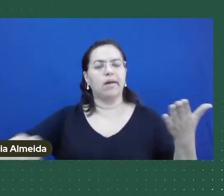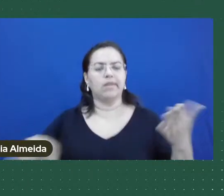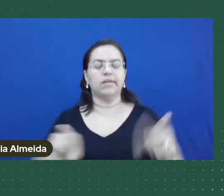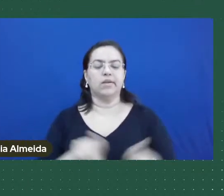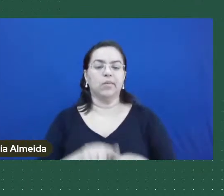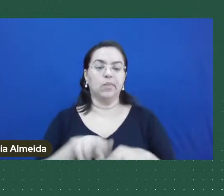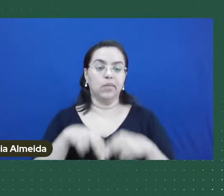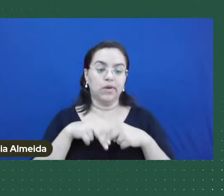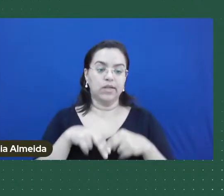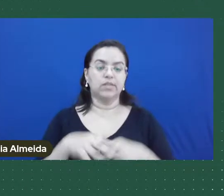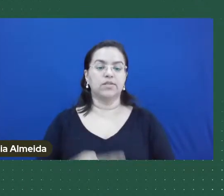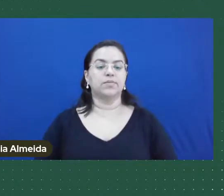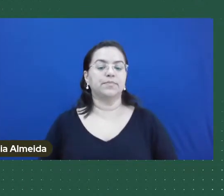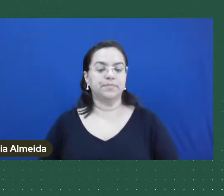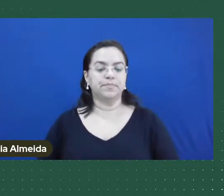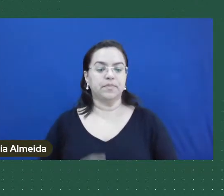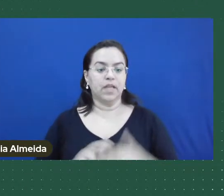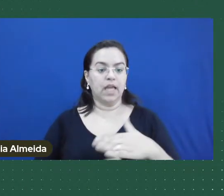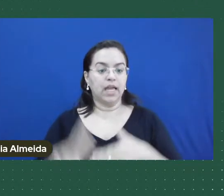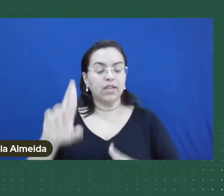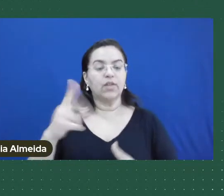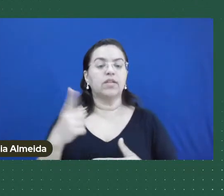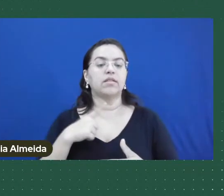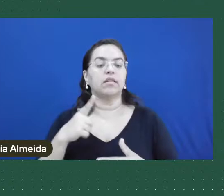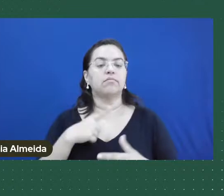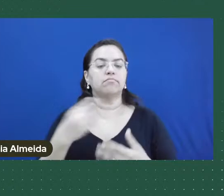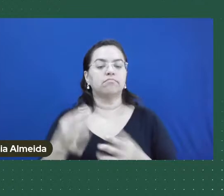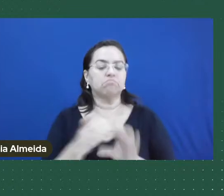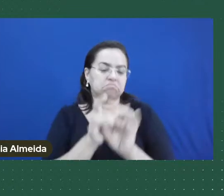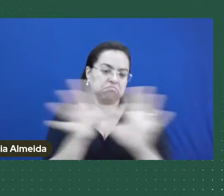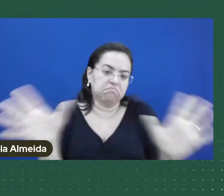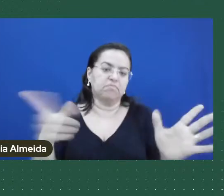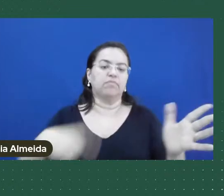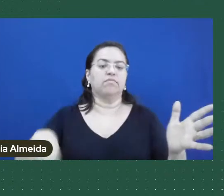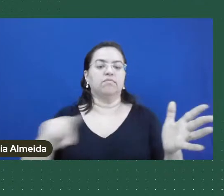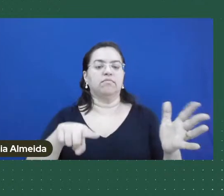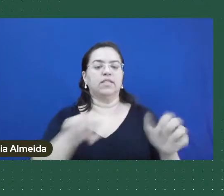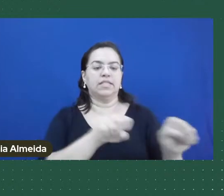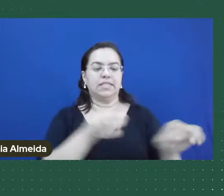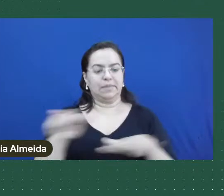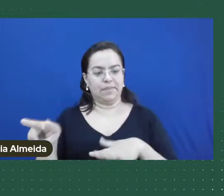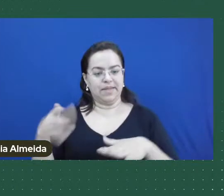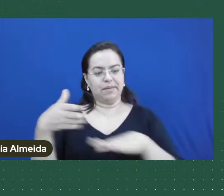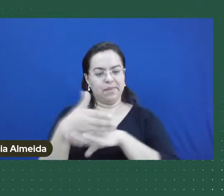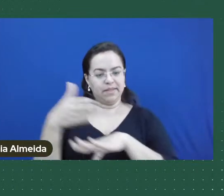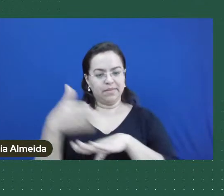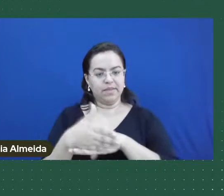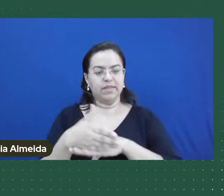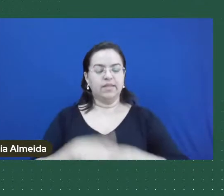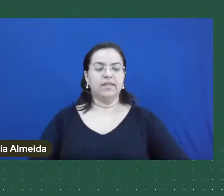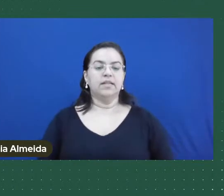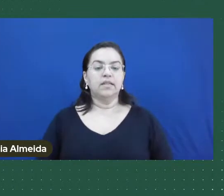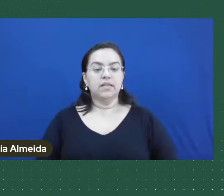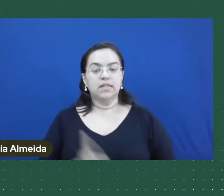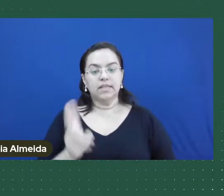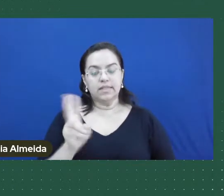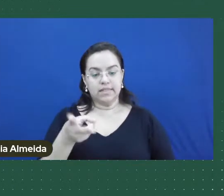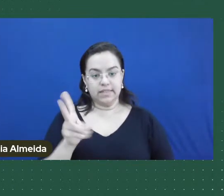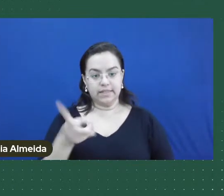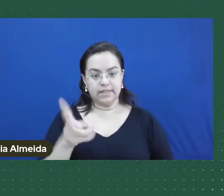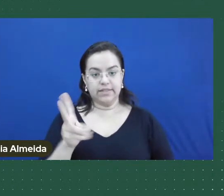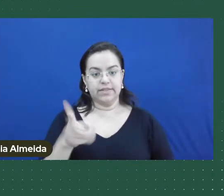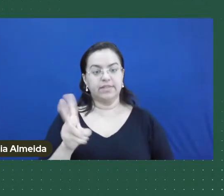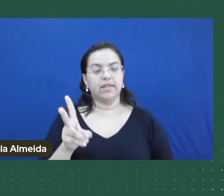CEPAD, dos membros, dos participantes dessa semana, e estamos sempre